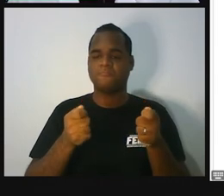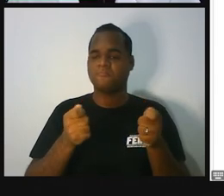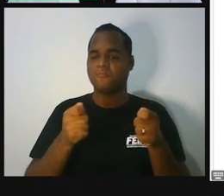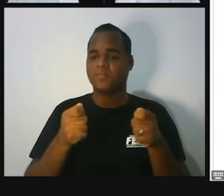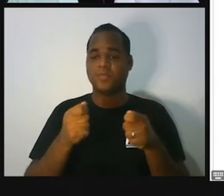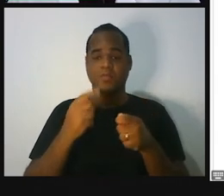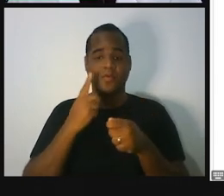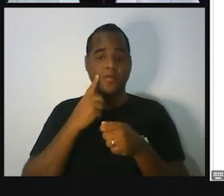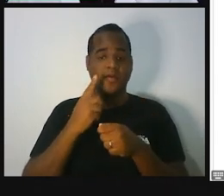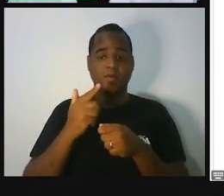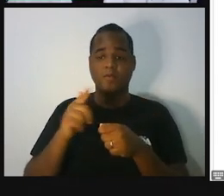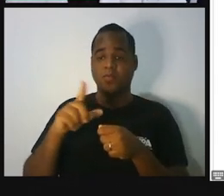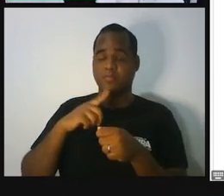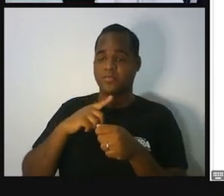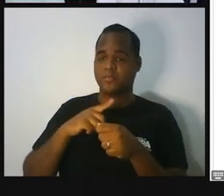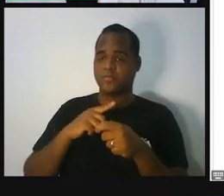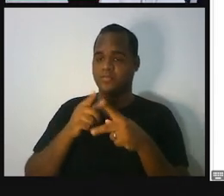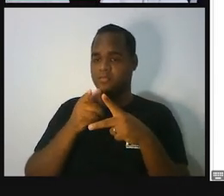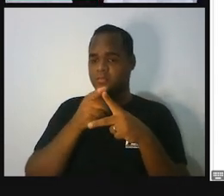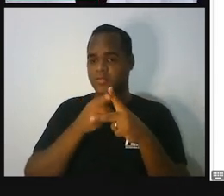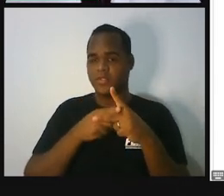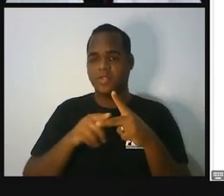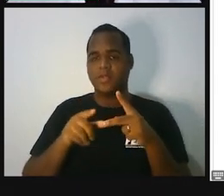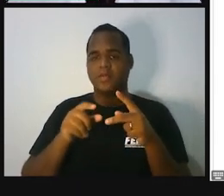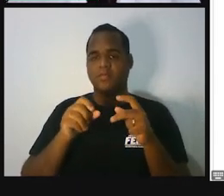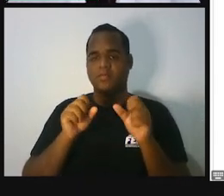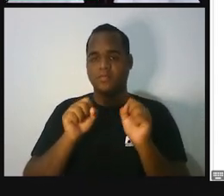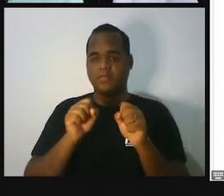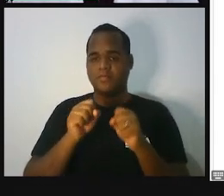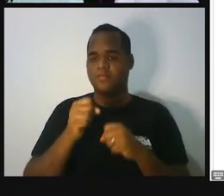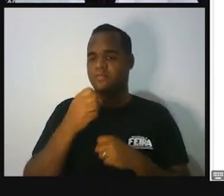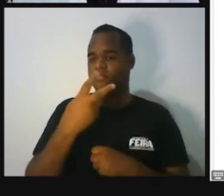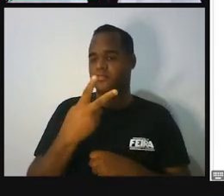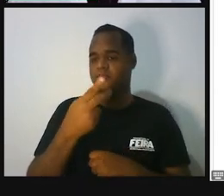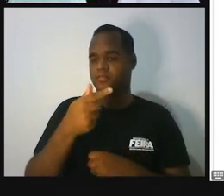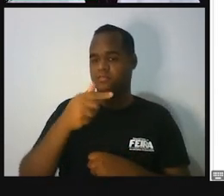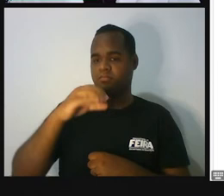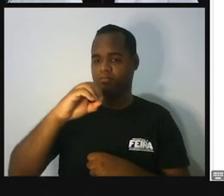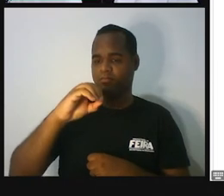como aumentar Vamos aumentar essa medida vamos botar aqui 270